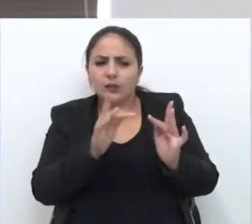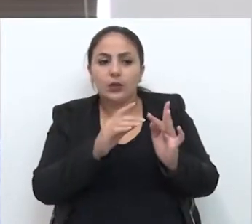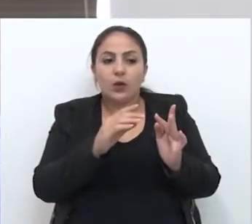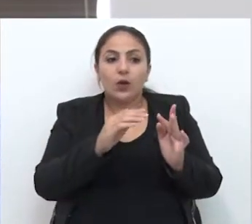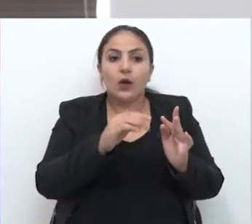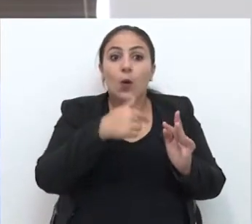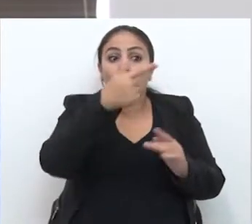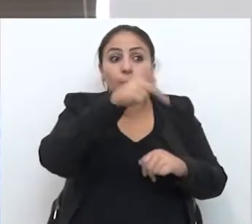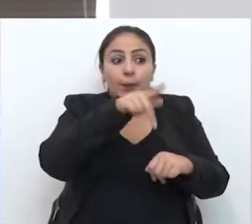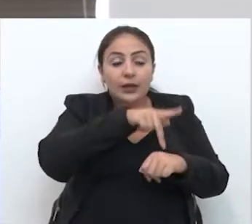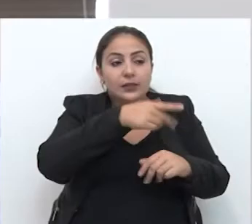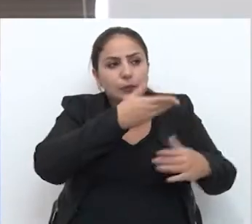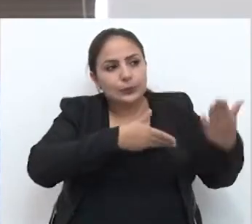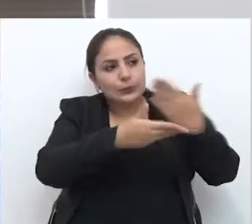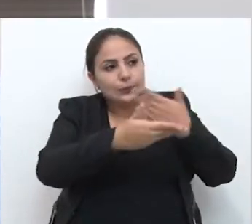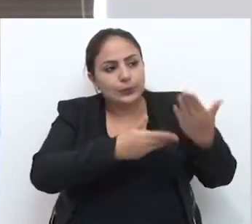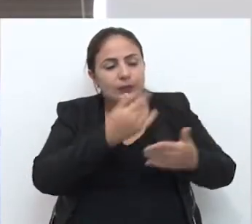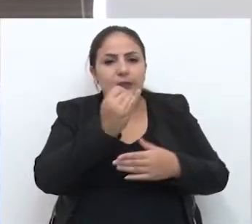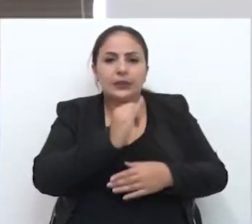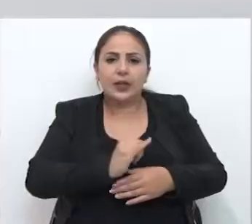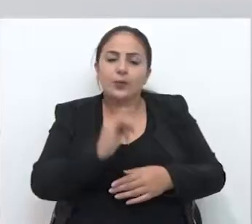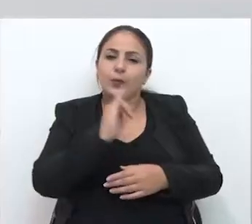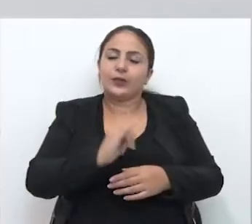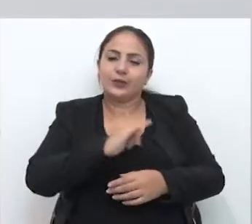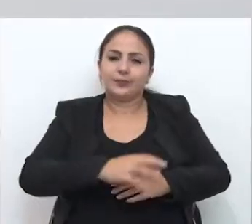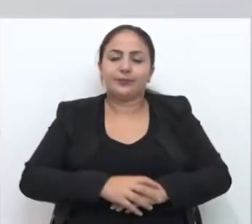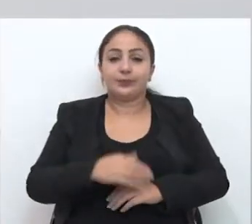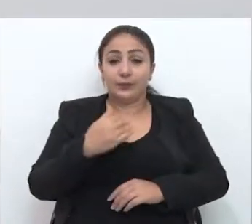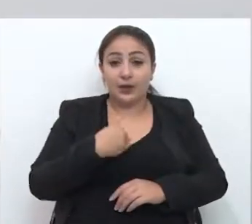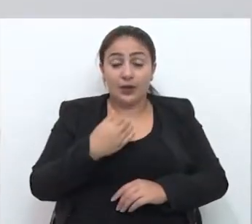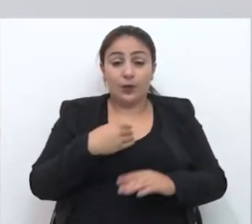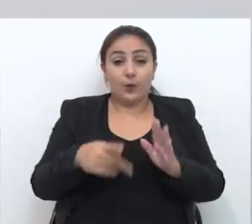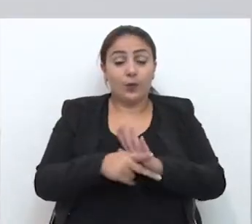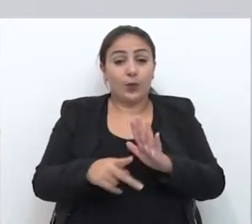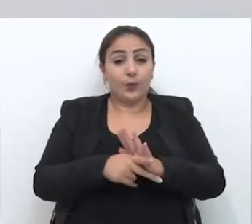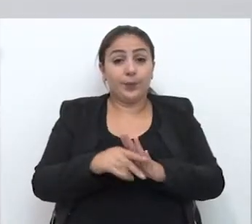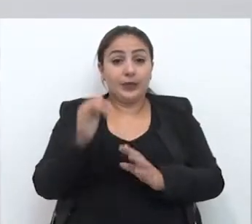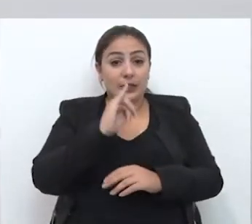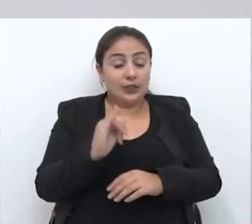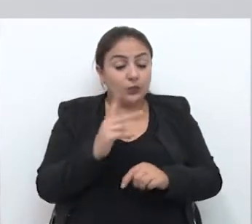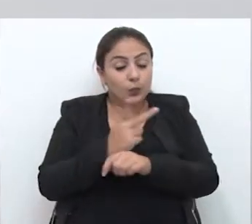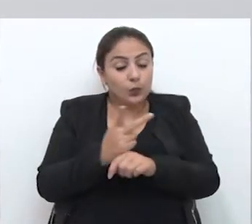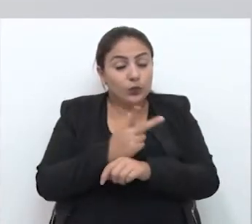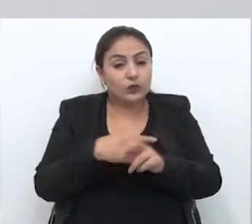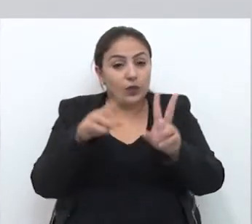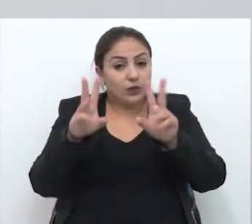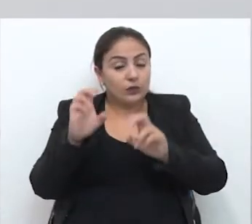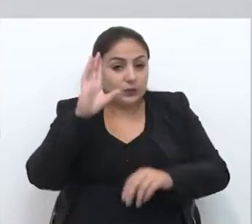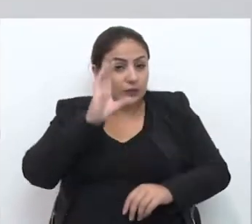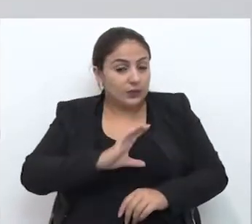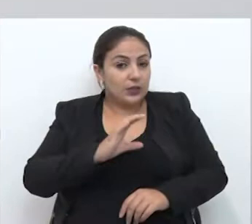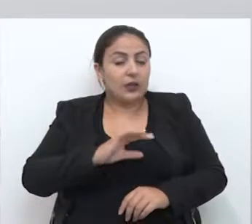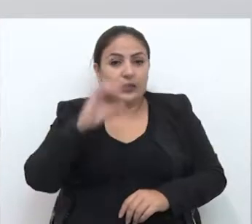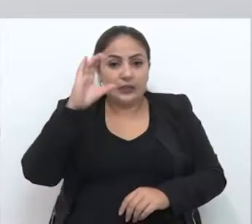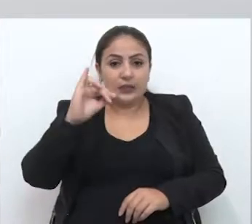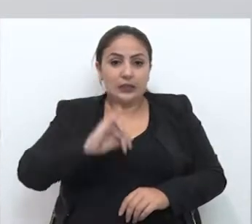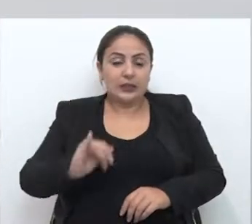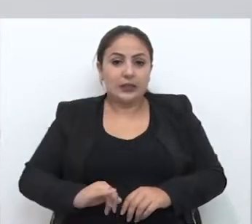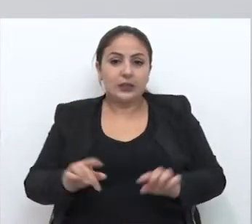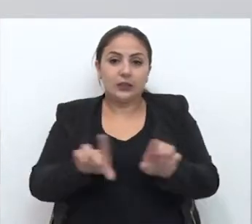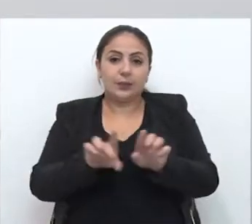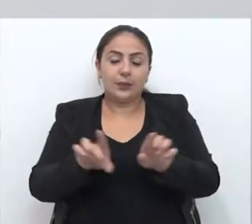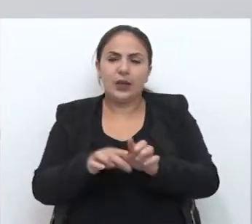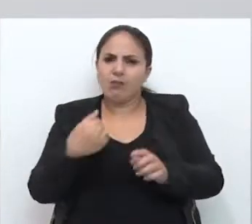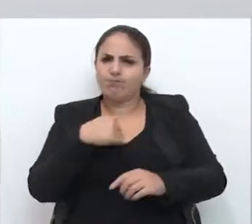fazer intercâmbio com a Itália, para nós é muito importante. Eu sou um descendente de italiano que busco a questão da cidadania, né,